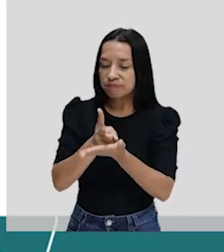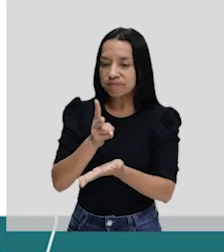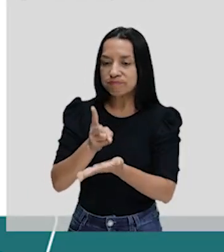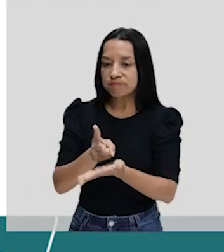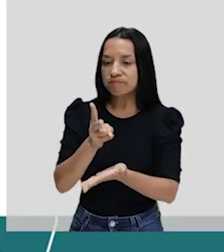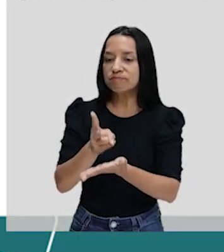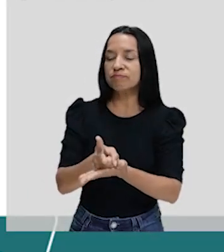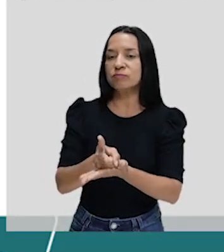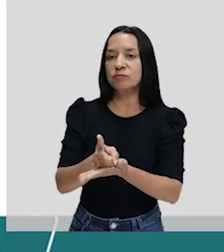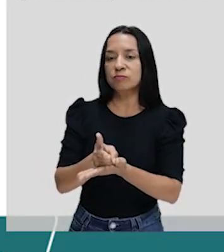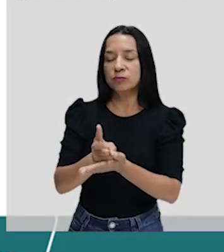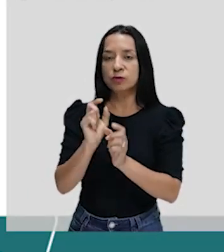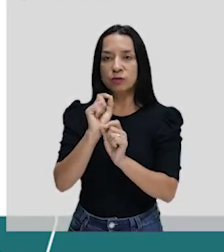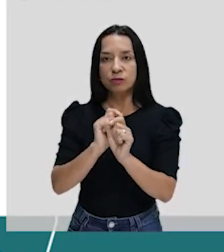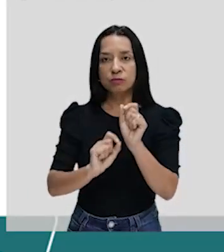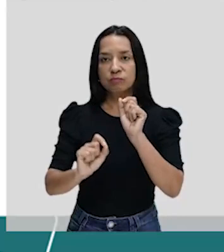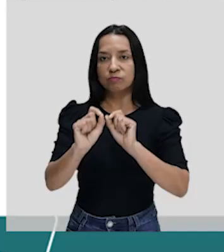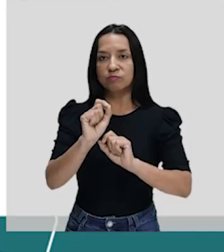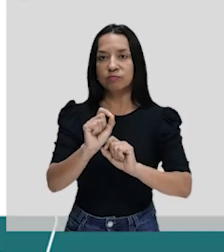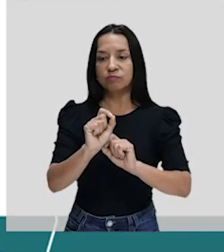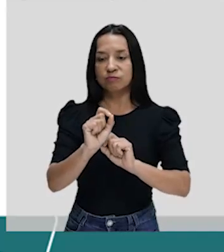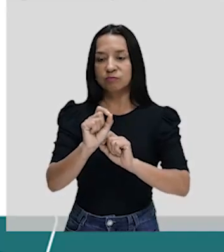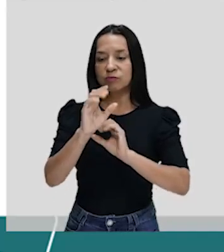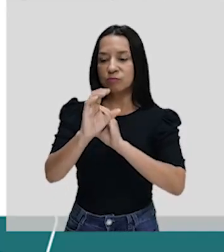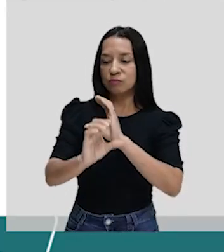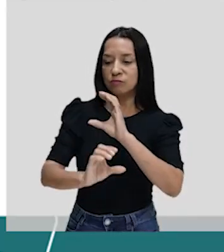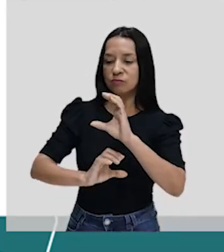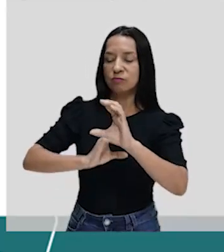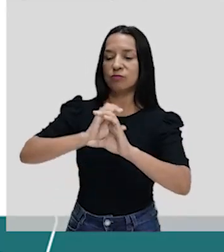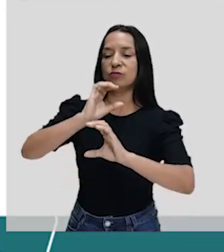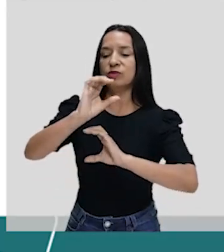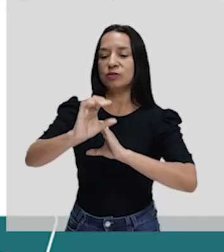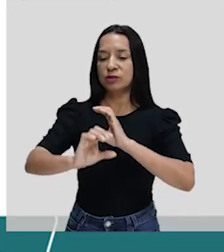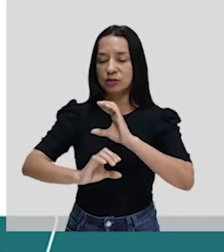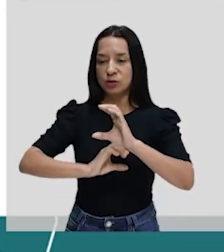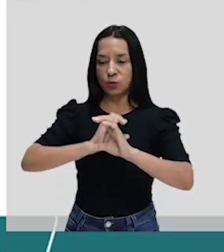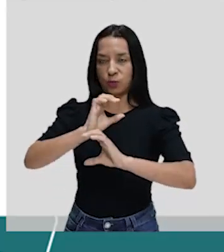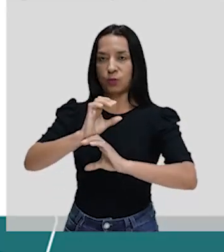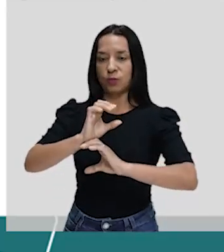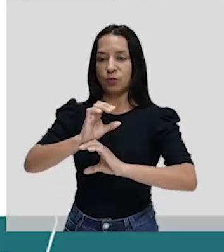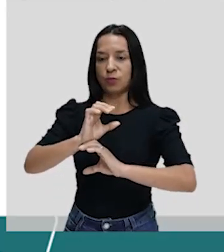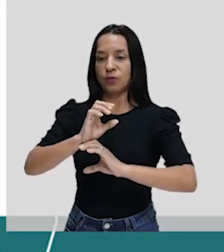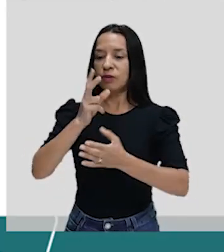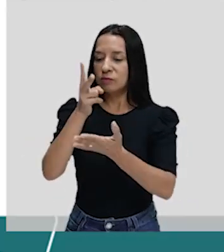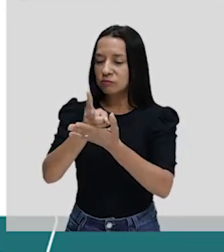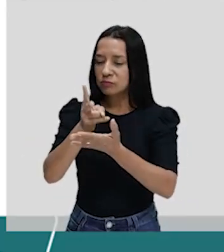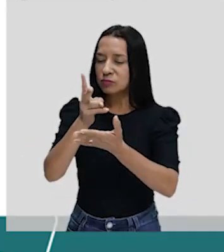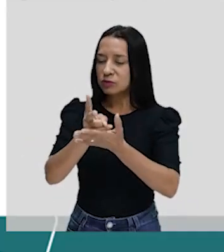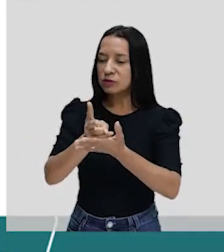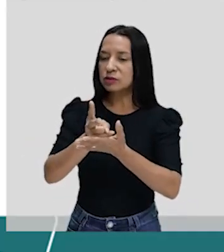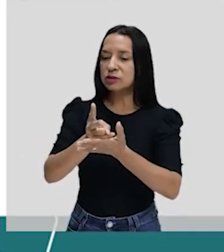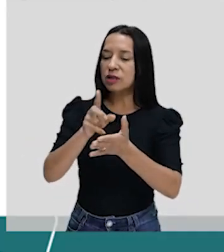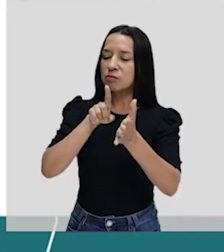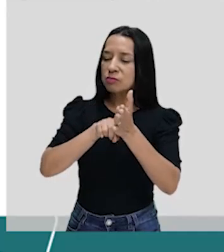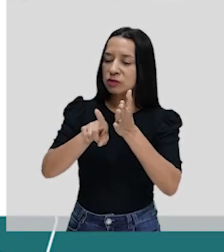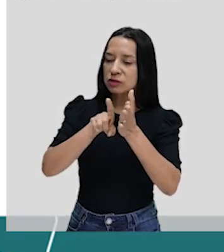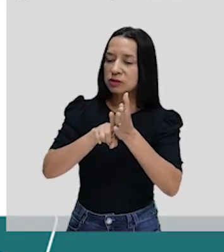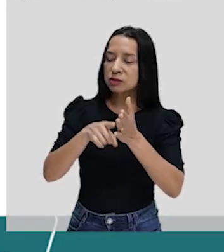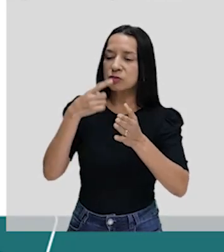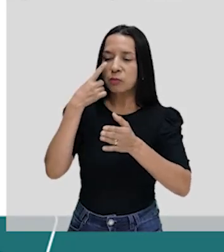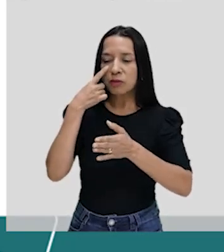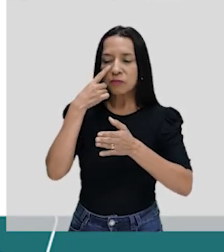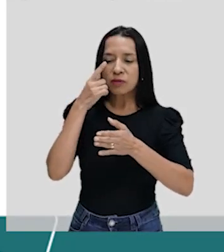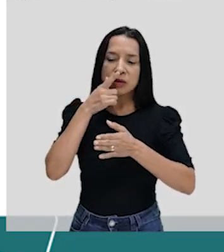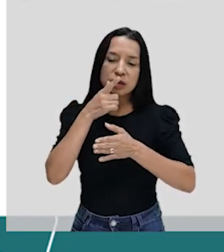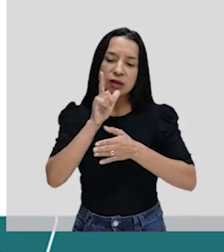constante. Aquilo ali é cíclico. A todo momento eles estão avaliando para ver os ganhos, se